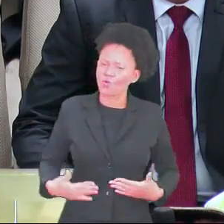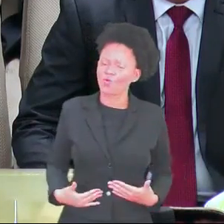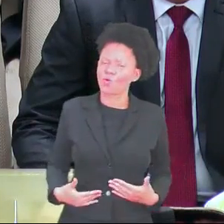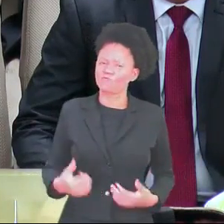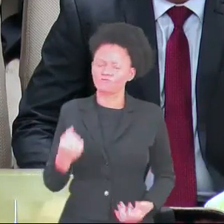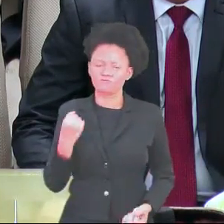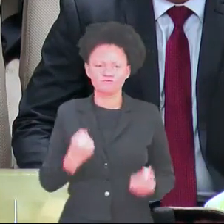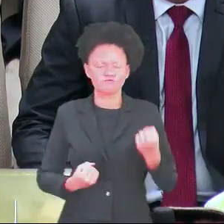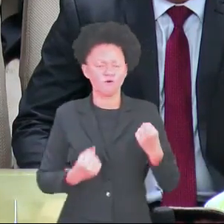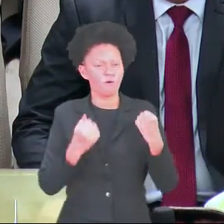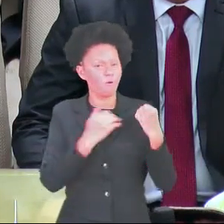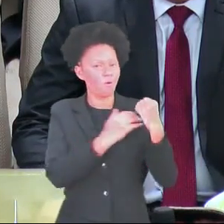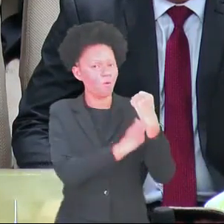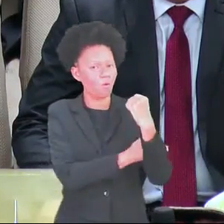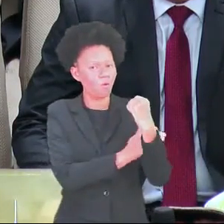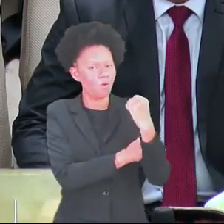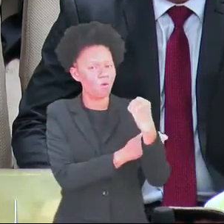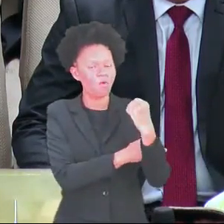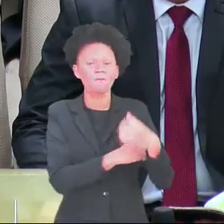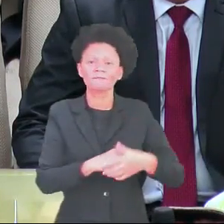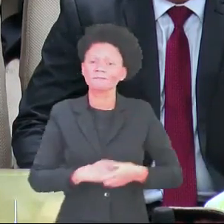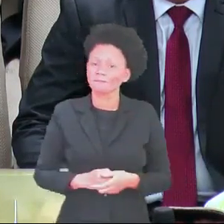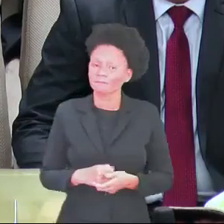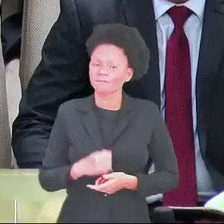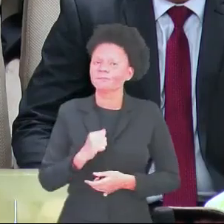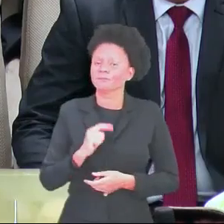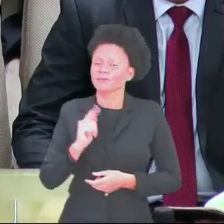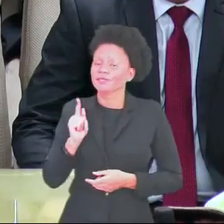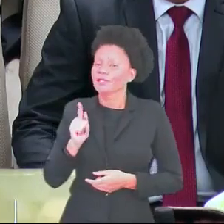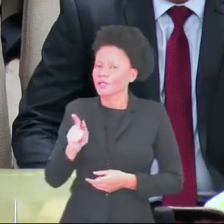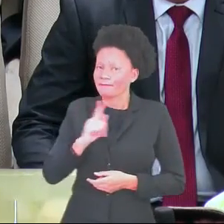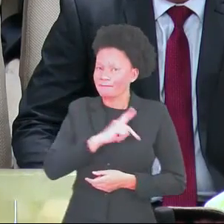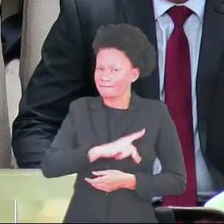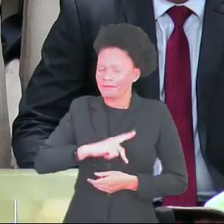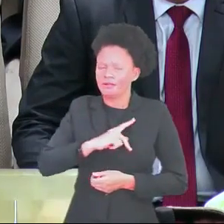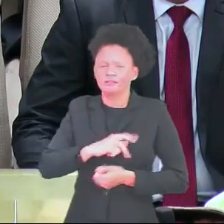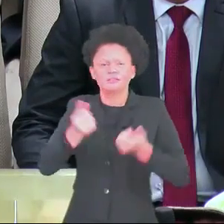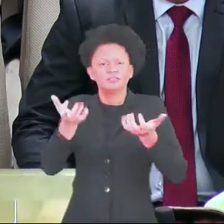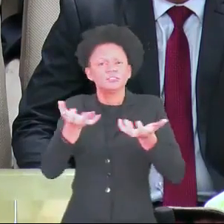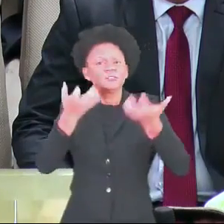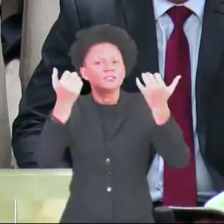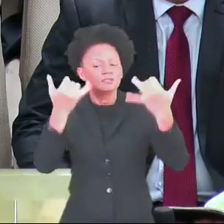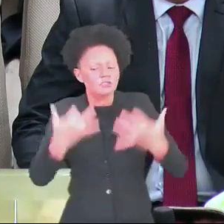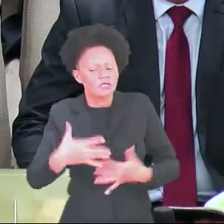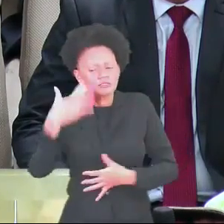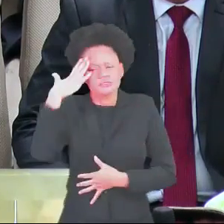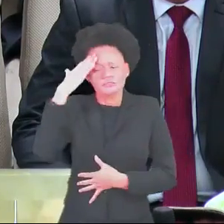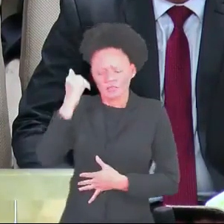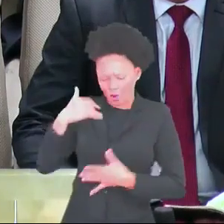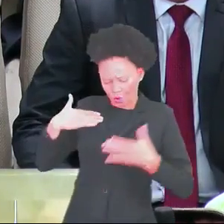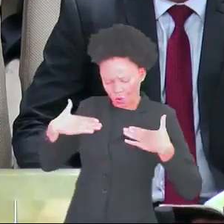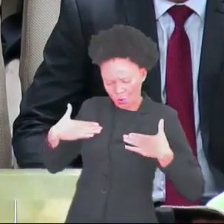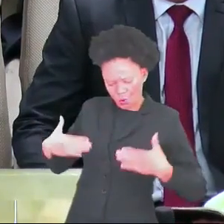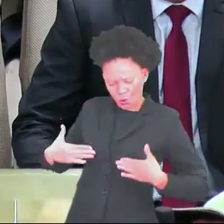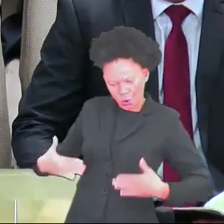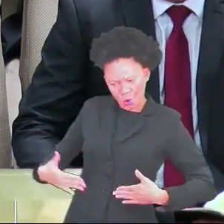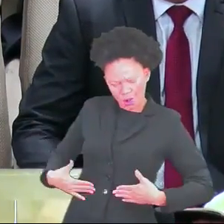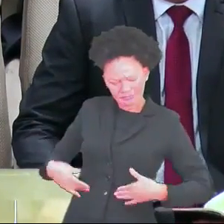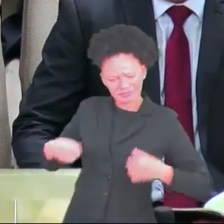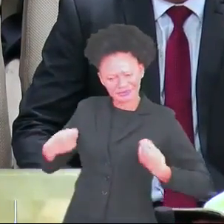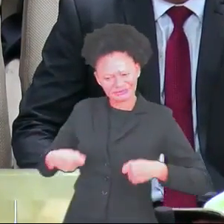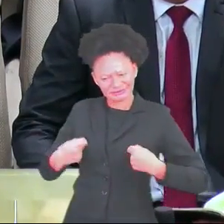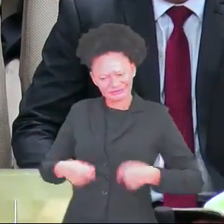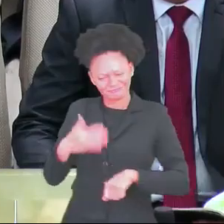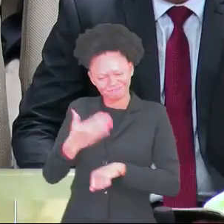físico, a sua força, ele queria dizer nessa palavra para nós que, sabendo que o nosso corpo tinha que ser